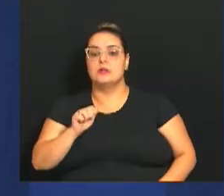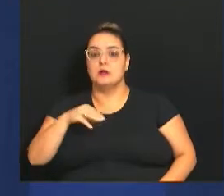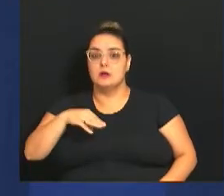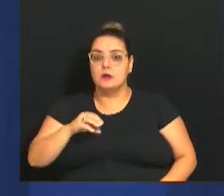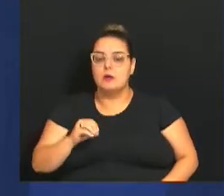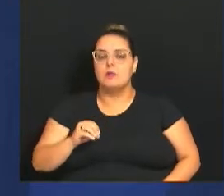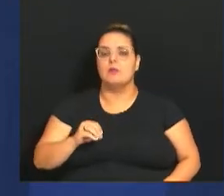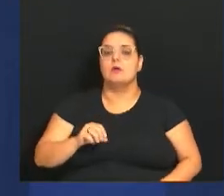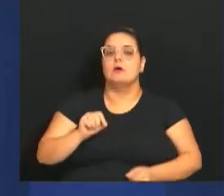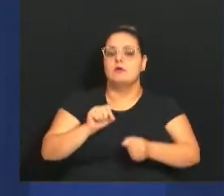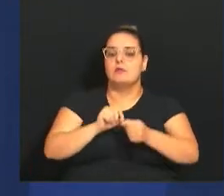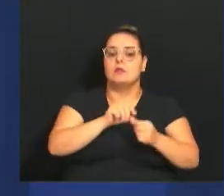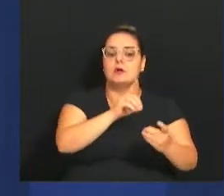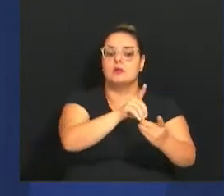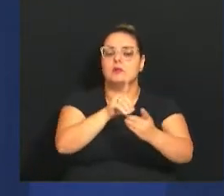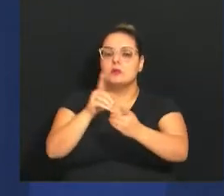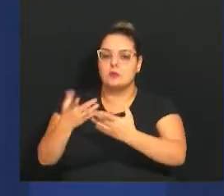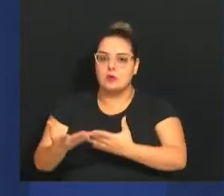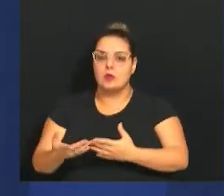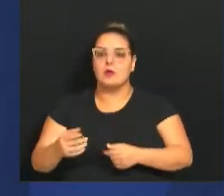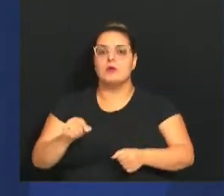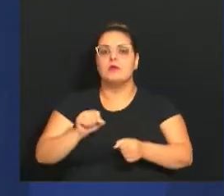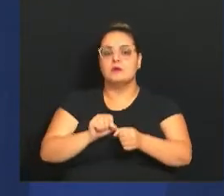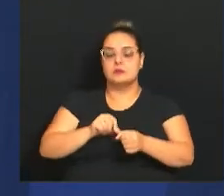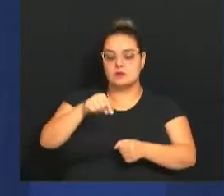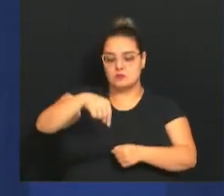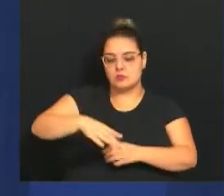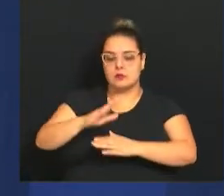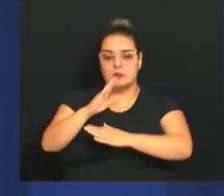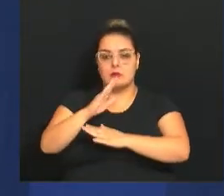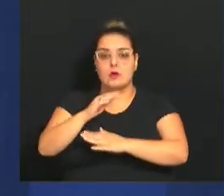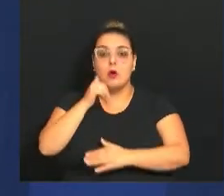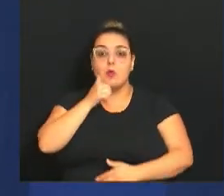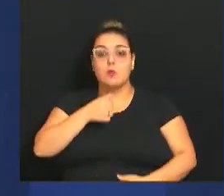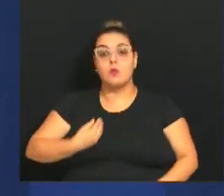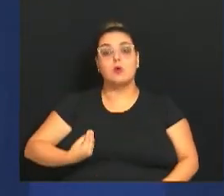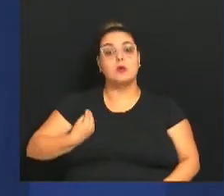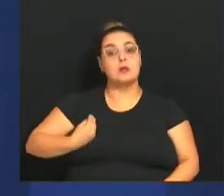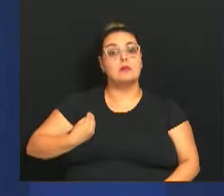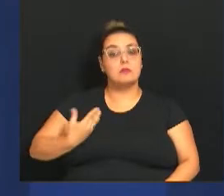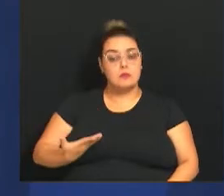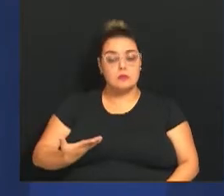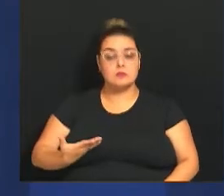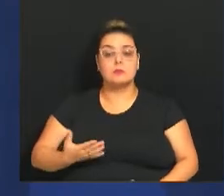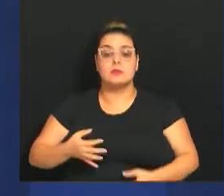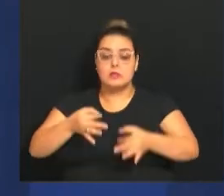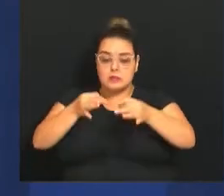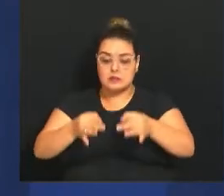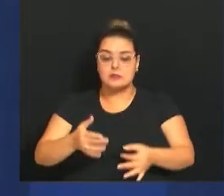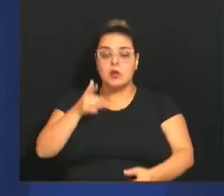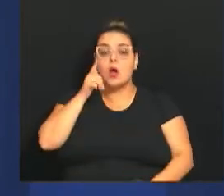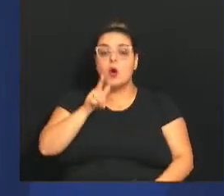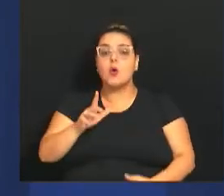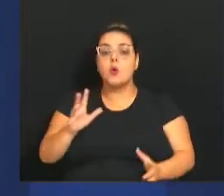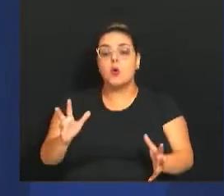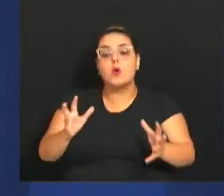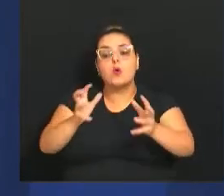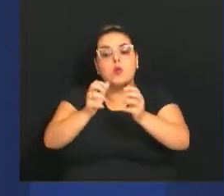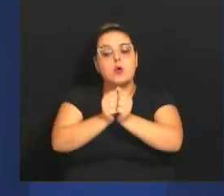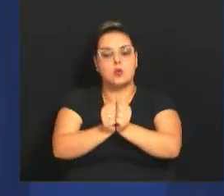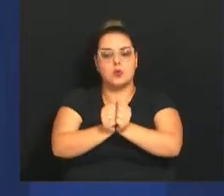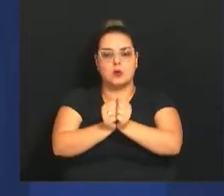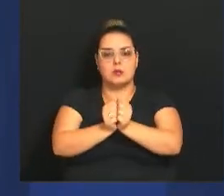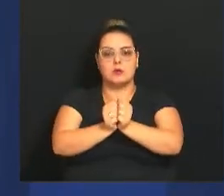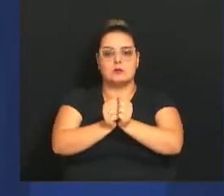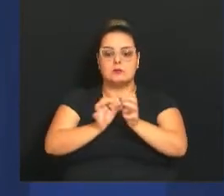mulheres. A gente protocolou na casa o projeto Mulher Viva, que é para justamente a gente conseguir juntar, né, dar essa liga,